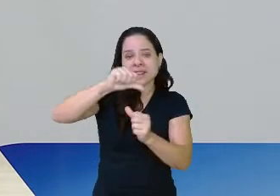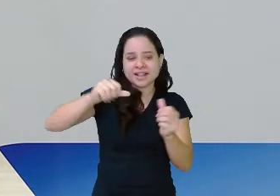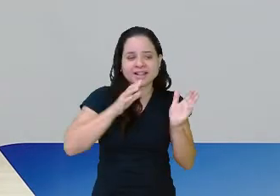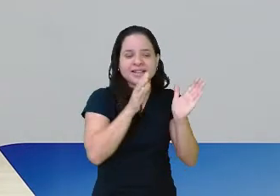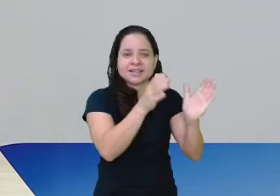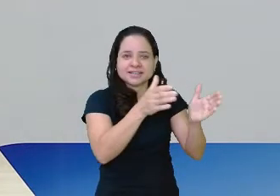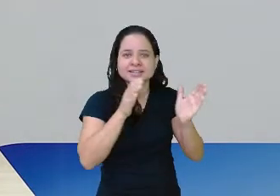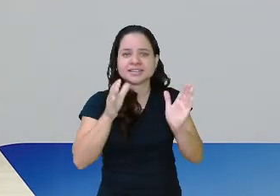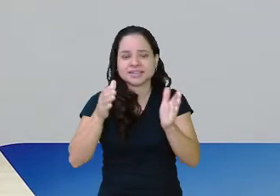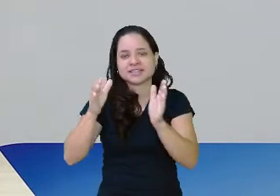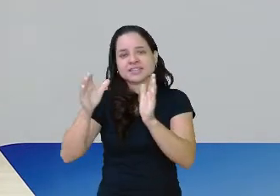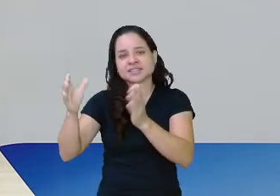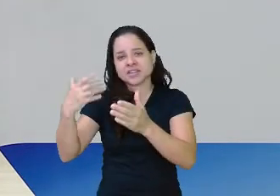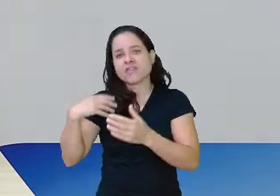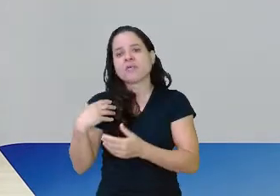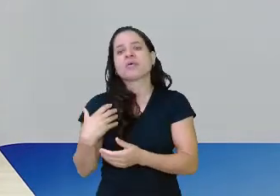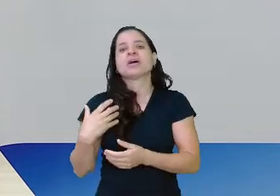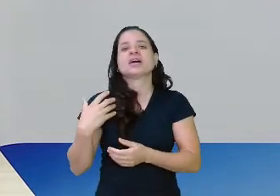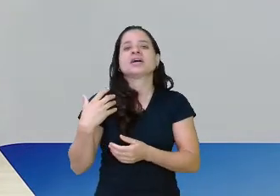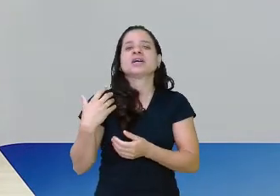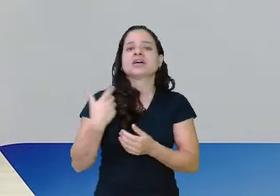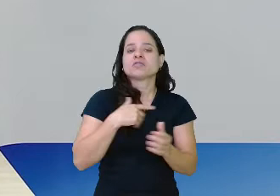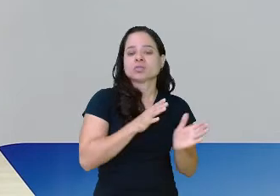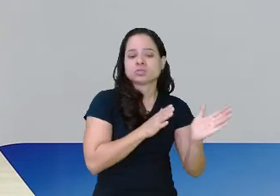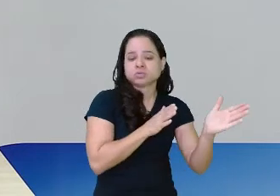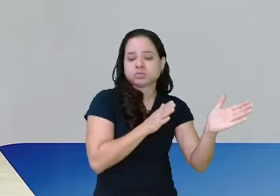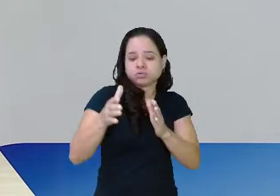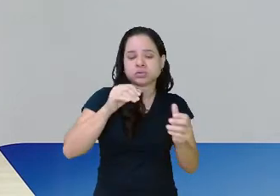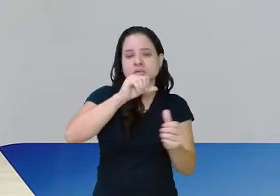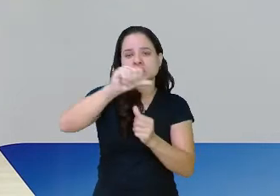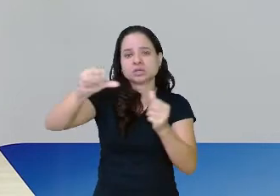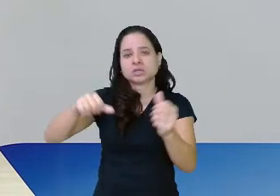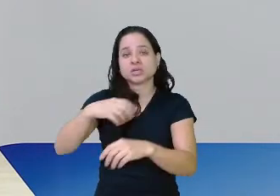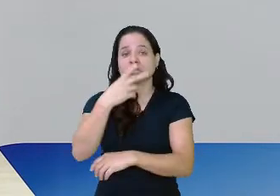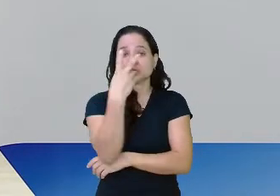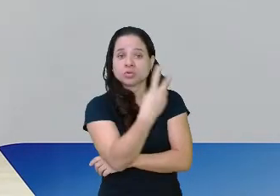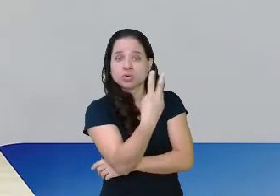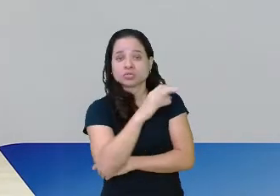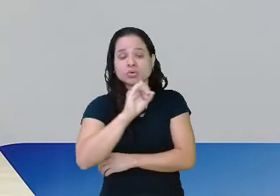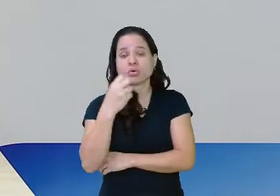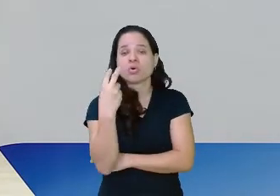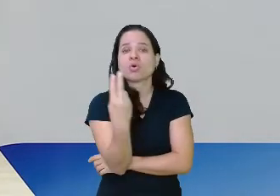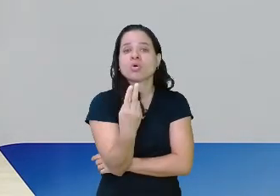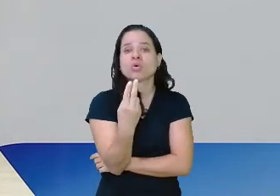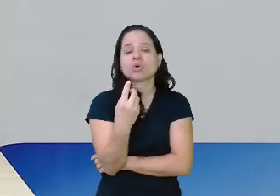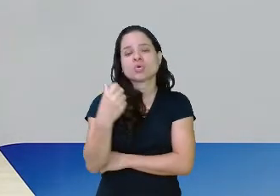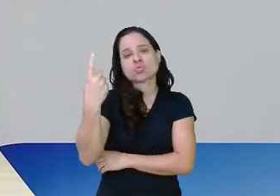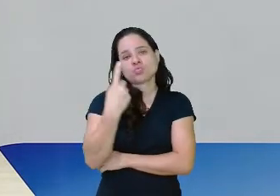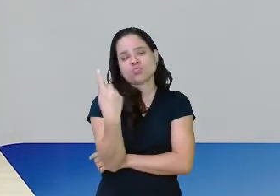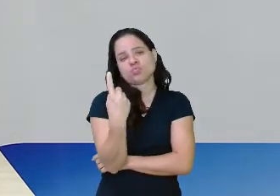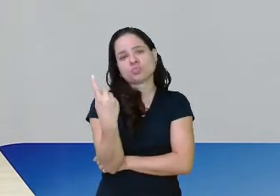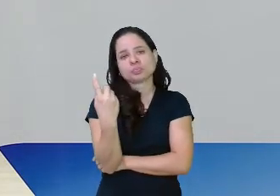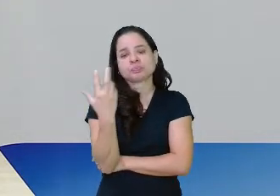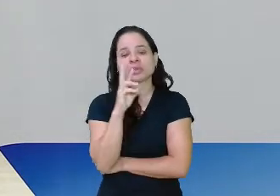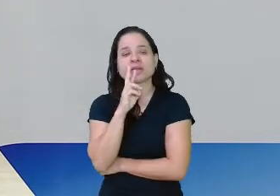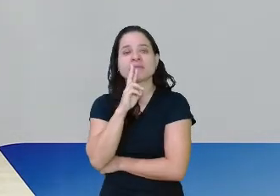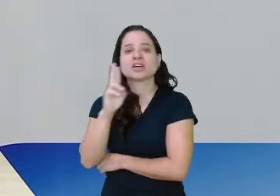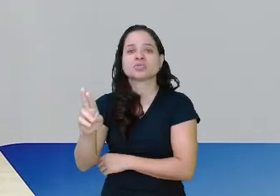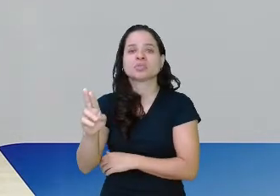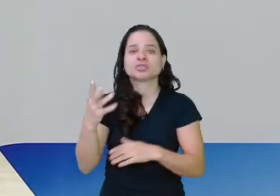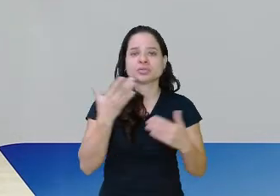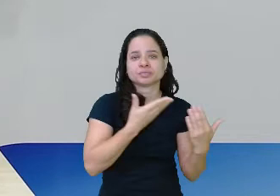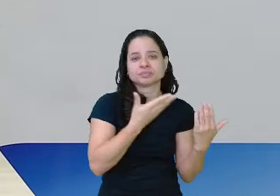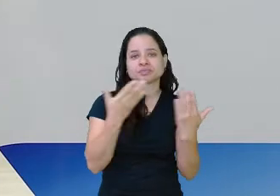que eu venho para a classe dos milhares, que aí no caso seria ou o número 2 ou o número 1. A resposta